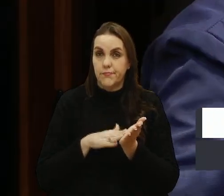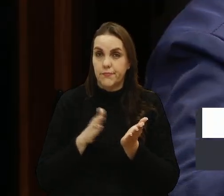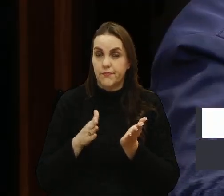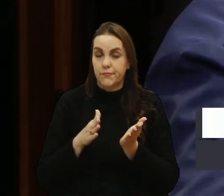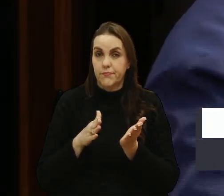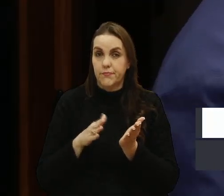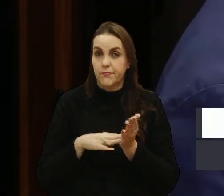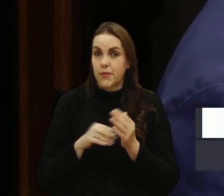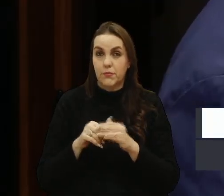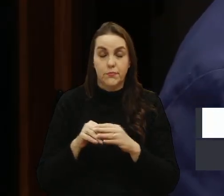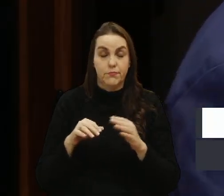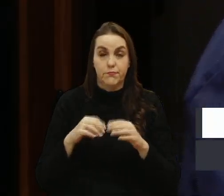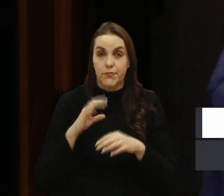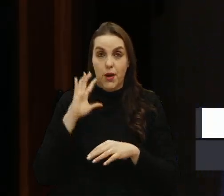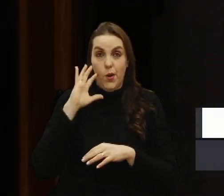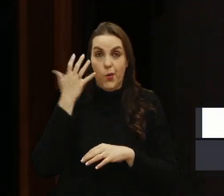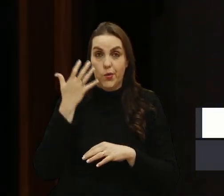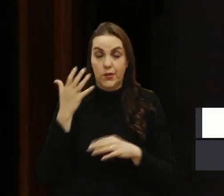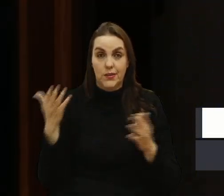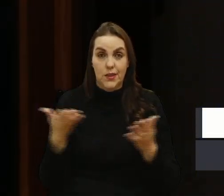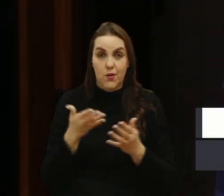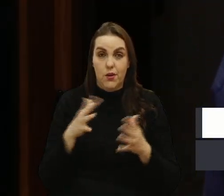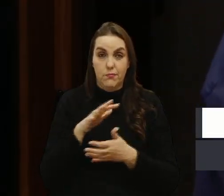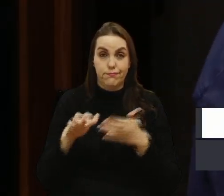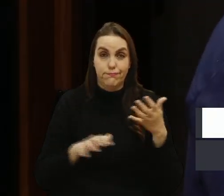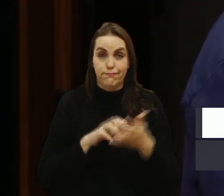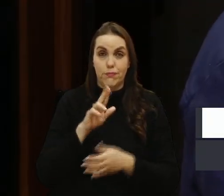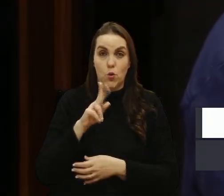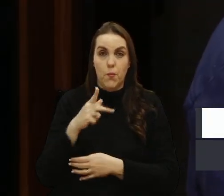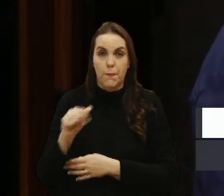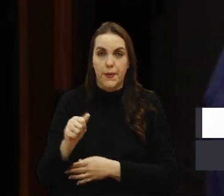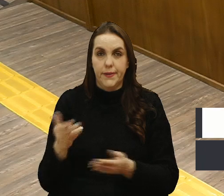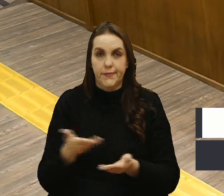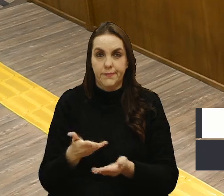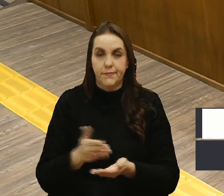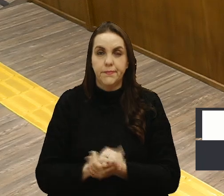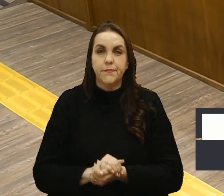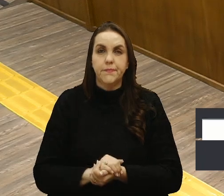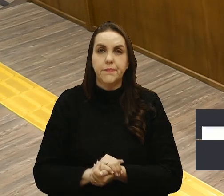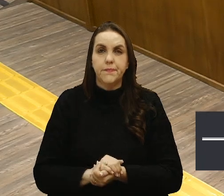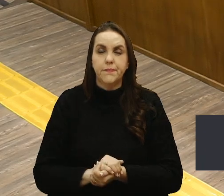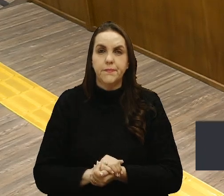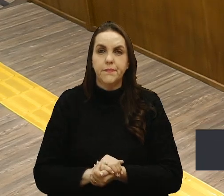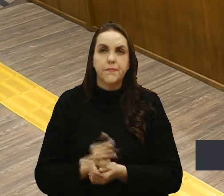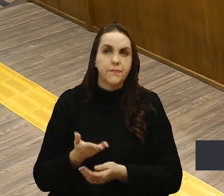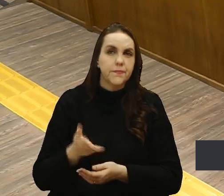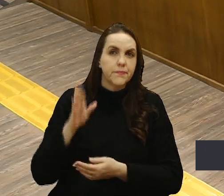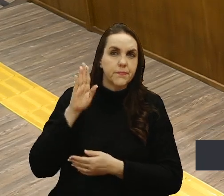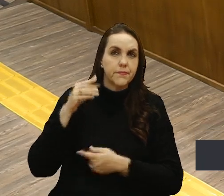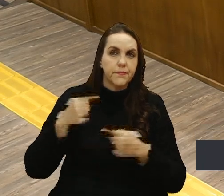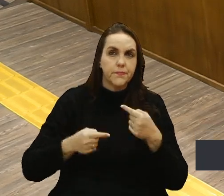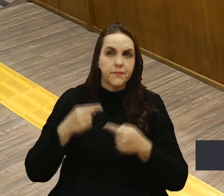disparate que acontece nas UPAs atualmente. Obrigado, vereadora Daiane. Com a palavra em discussão o regime